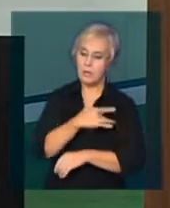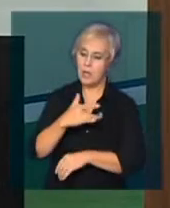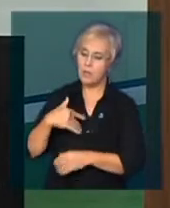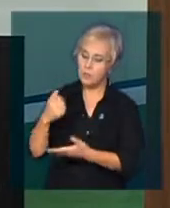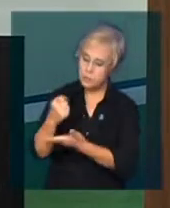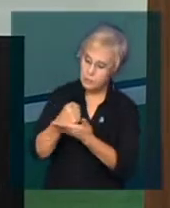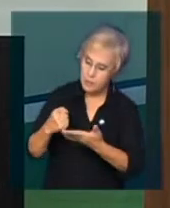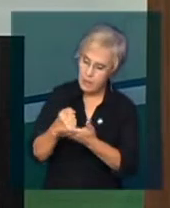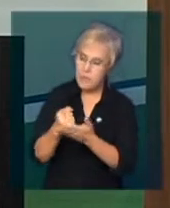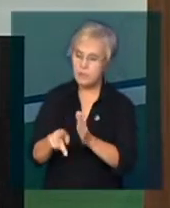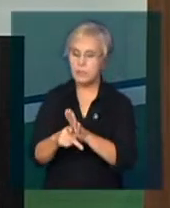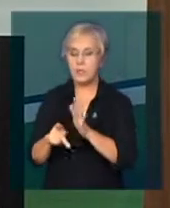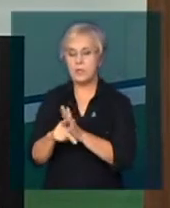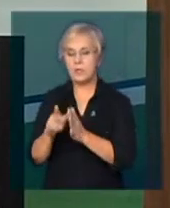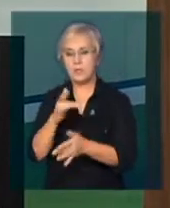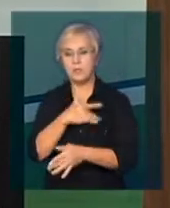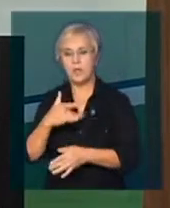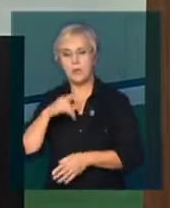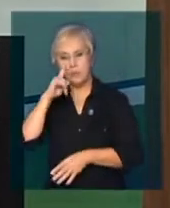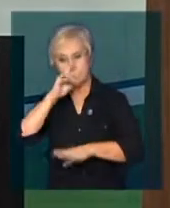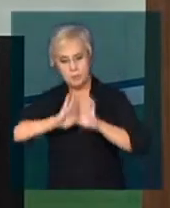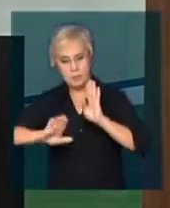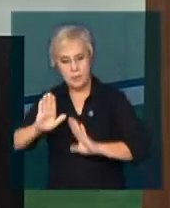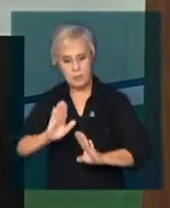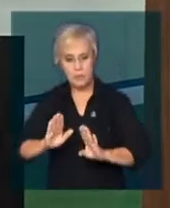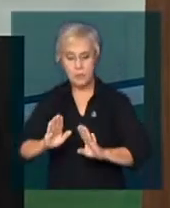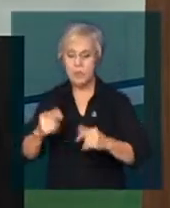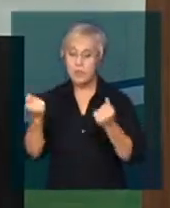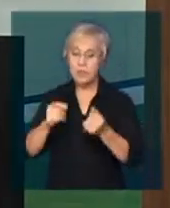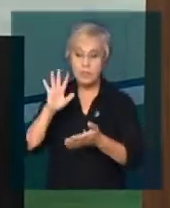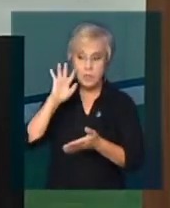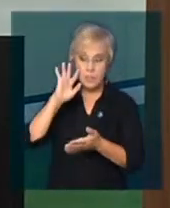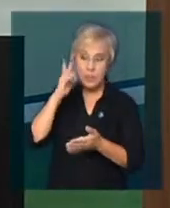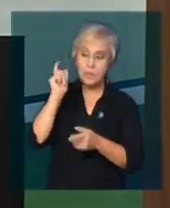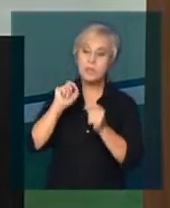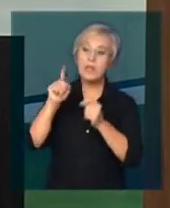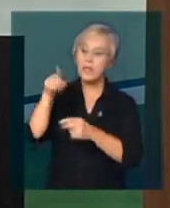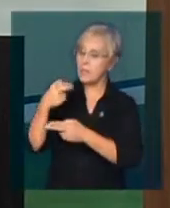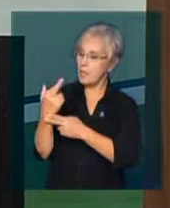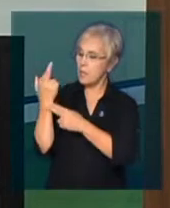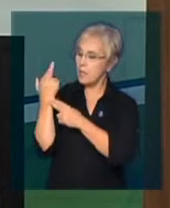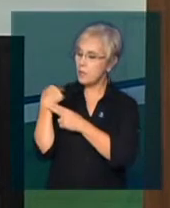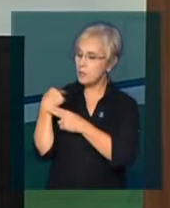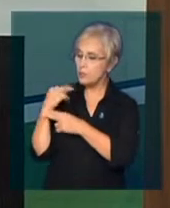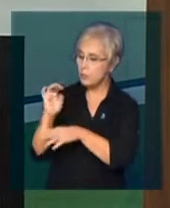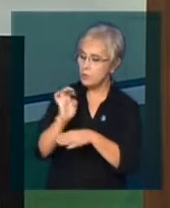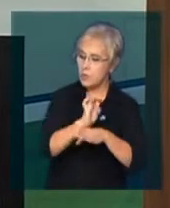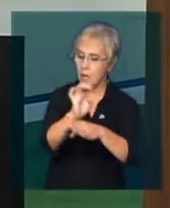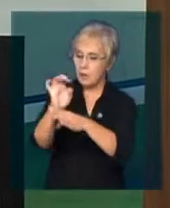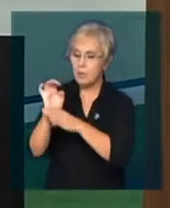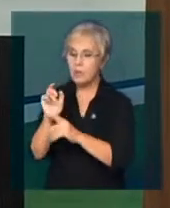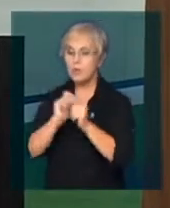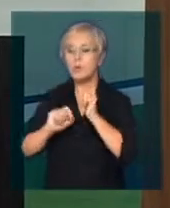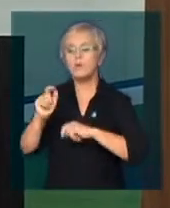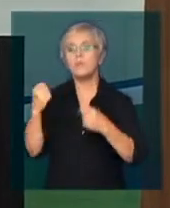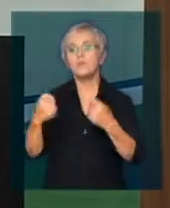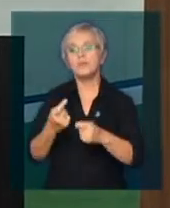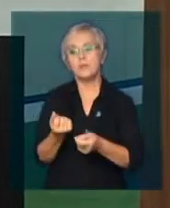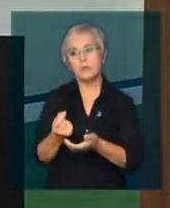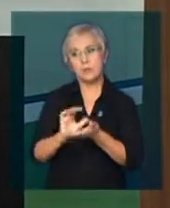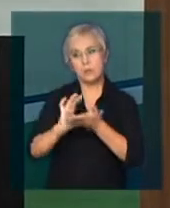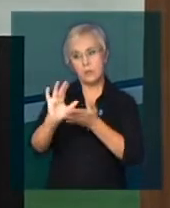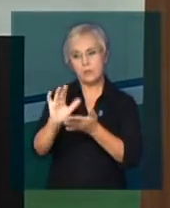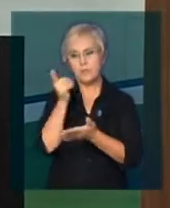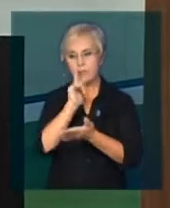alta complexidade, é definir. Definida a responsabilidade, ele tem que ter o recurso para financiar a sua